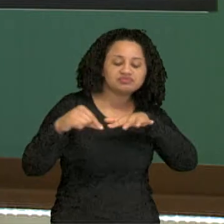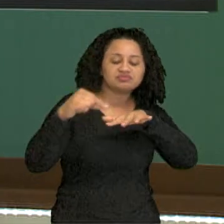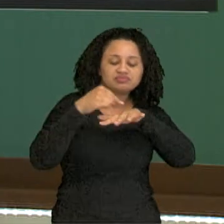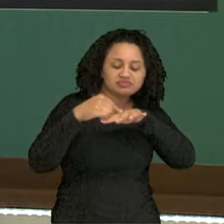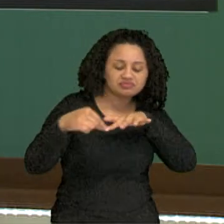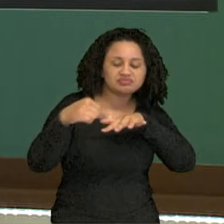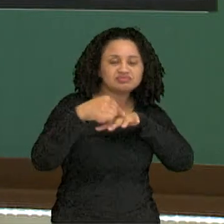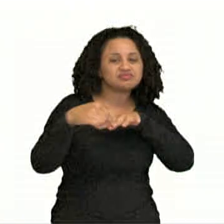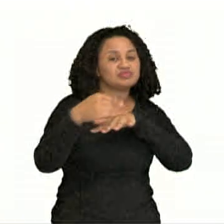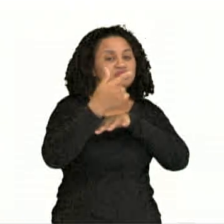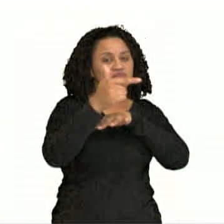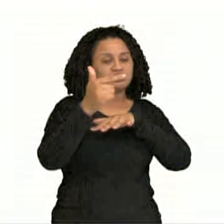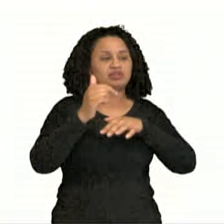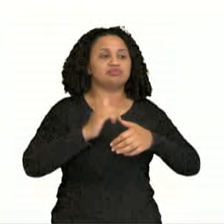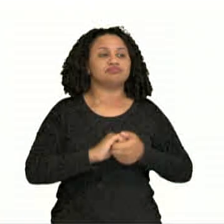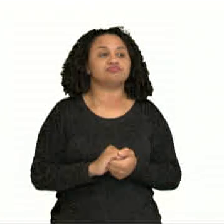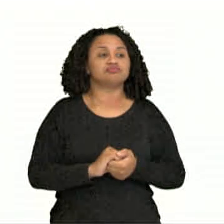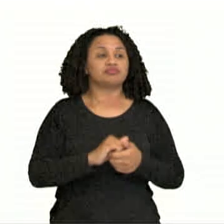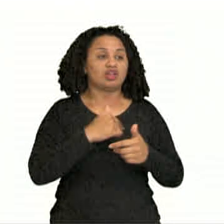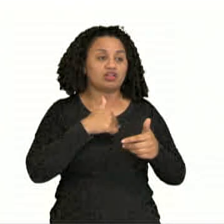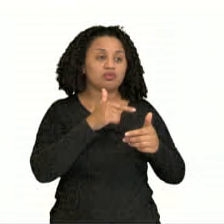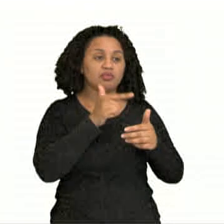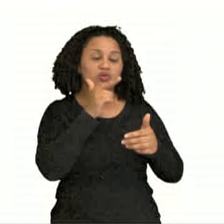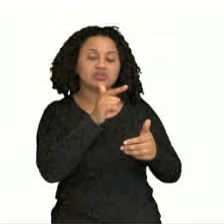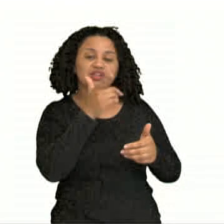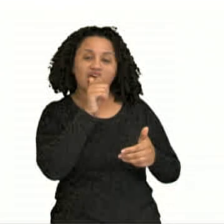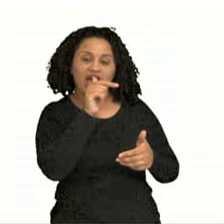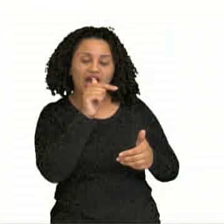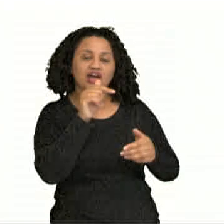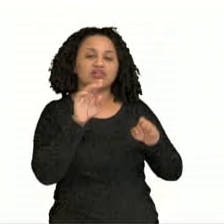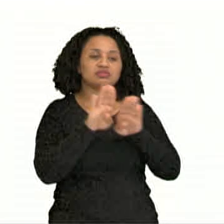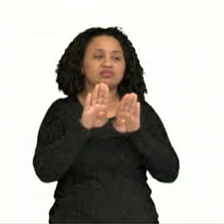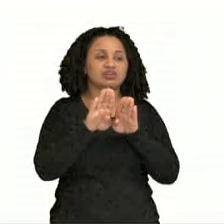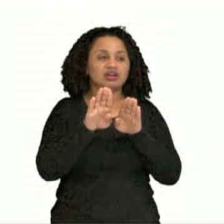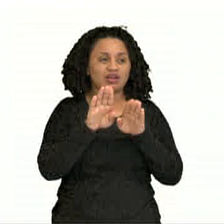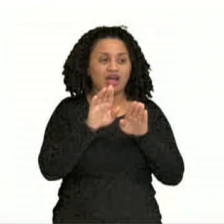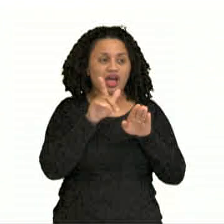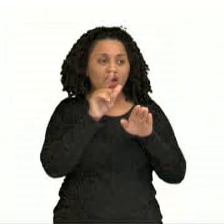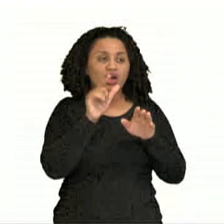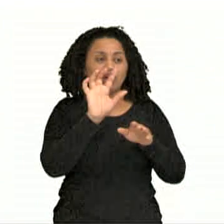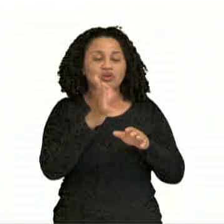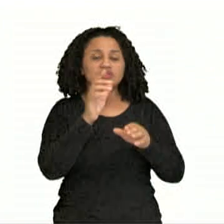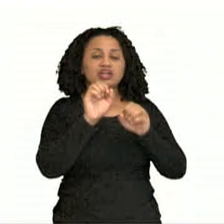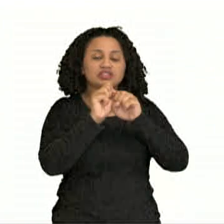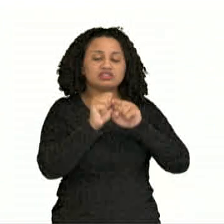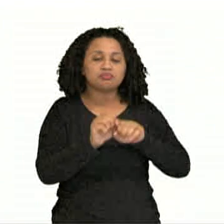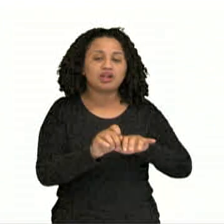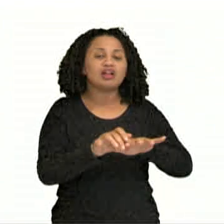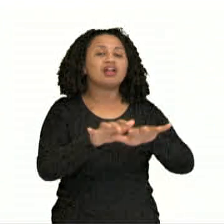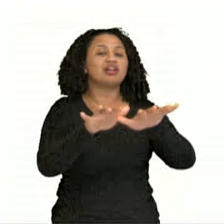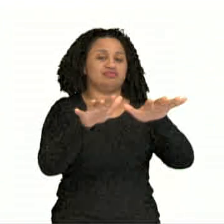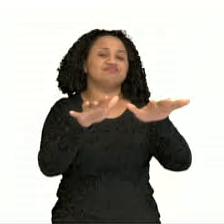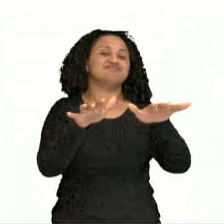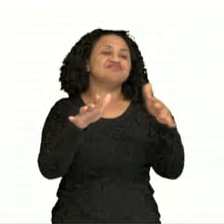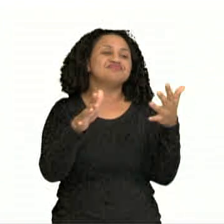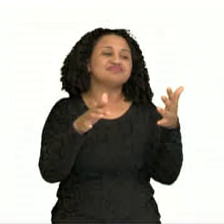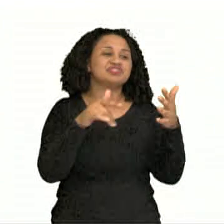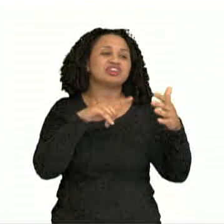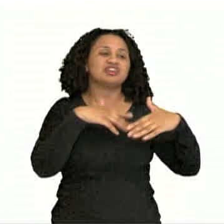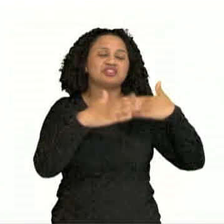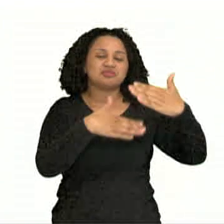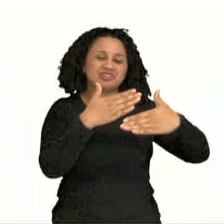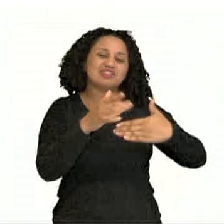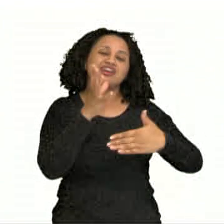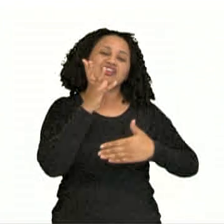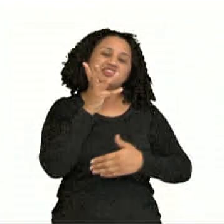floema. O transporte de água e minerais ocorre por difusão. E esse